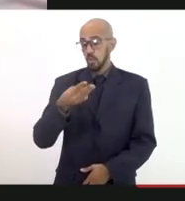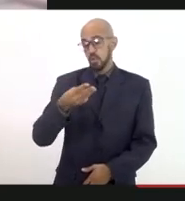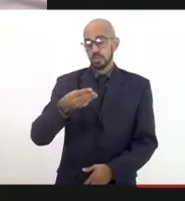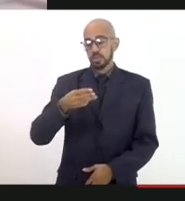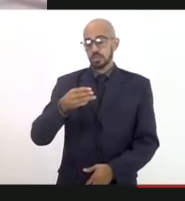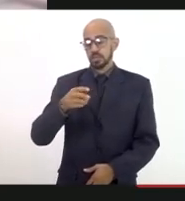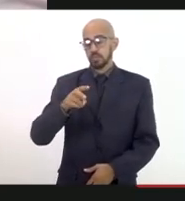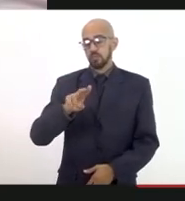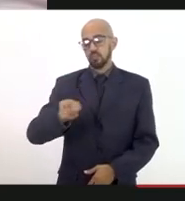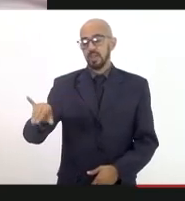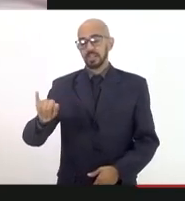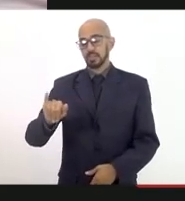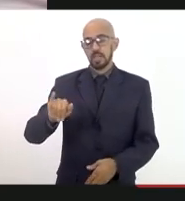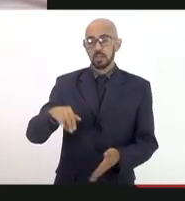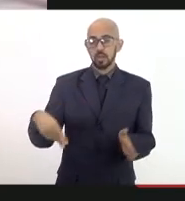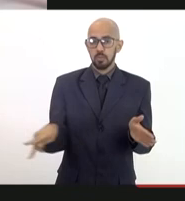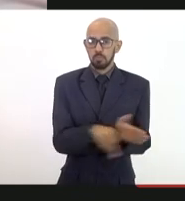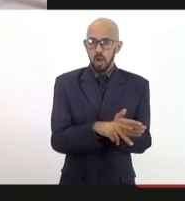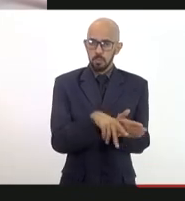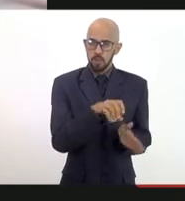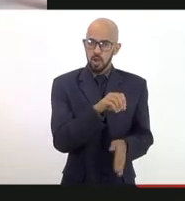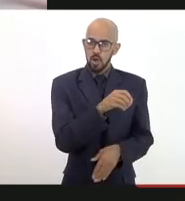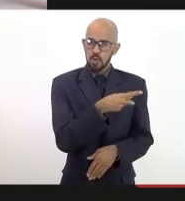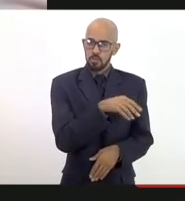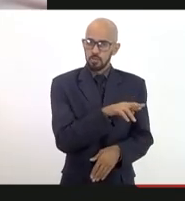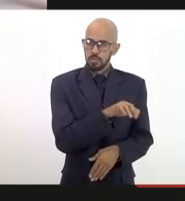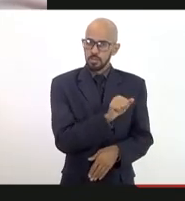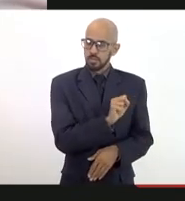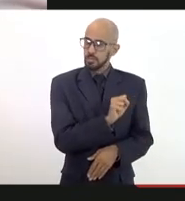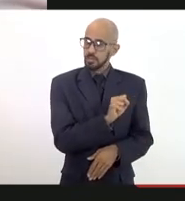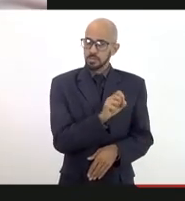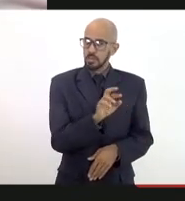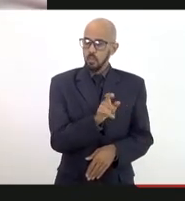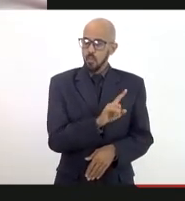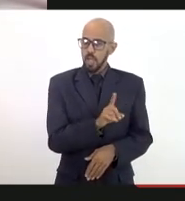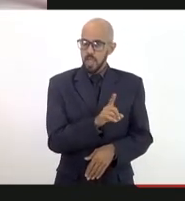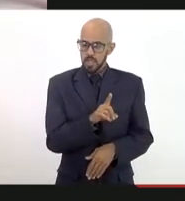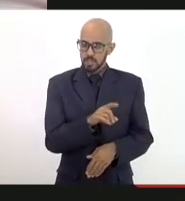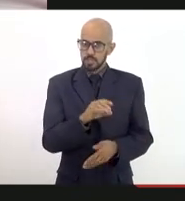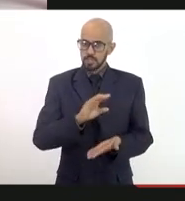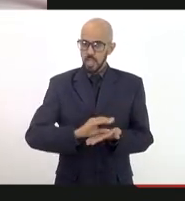milhões. Esse repasse ele vai ser automaticamente sendo